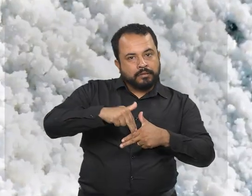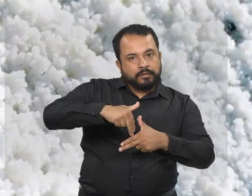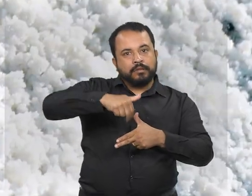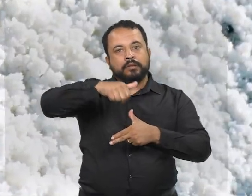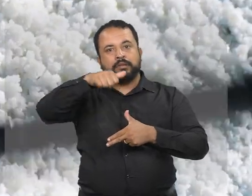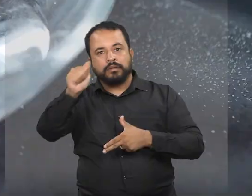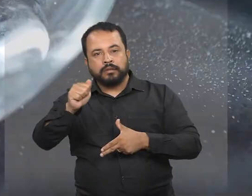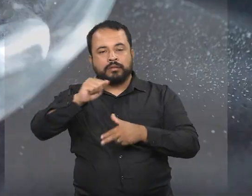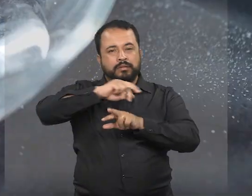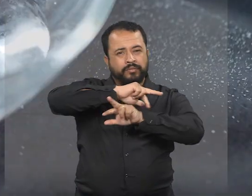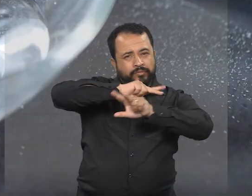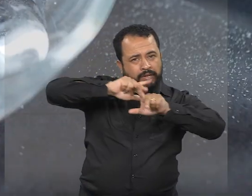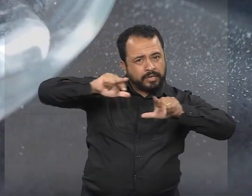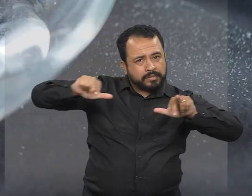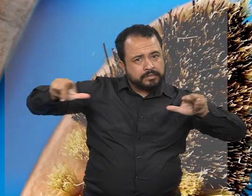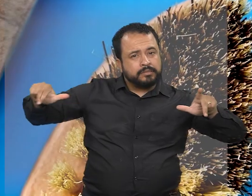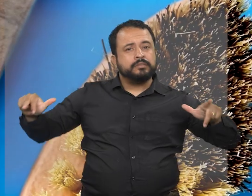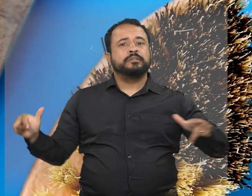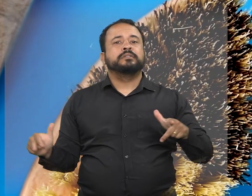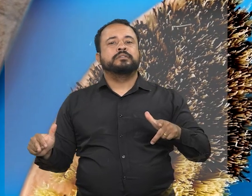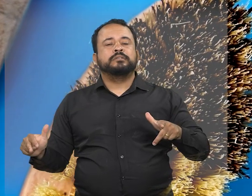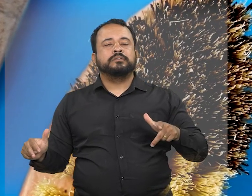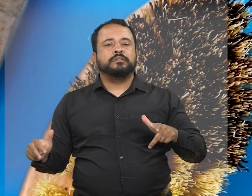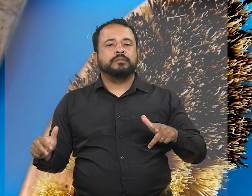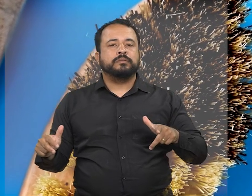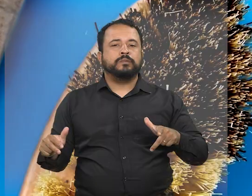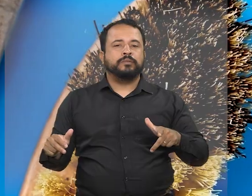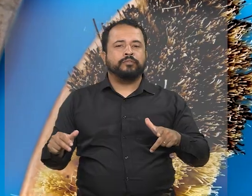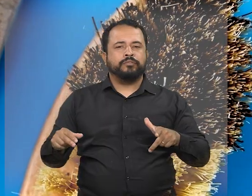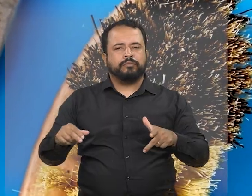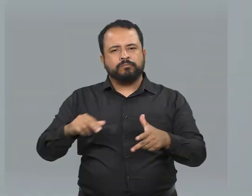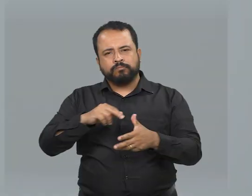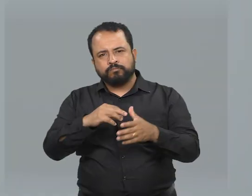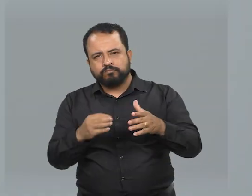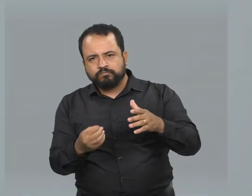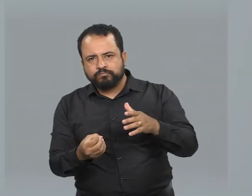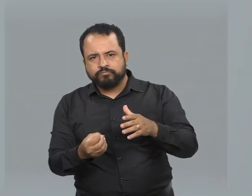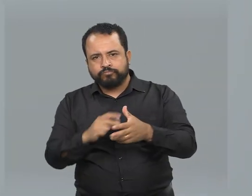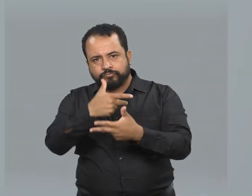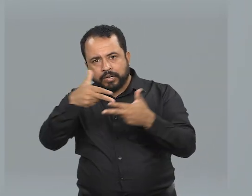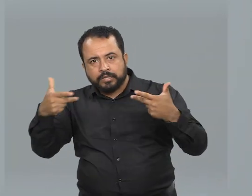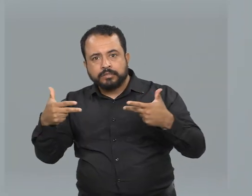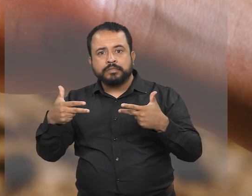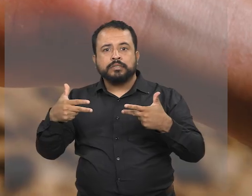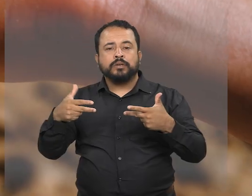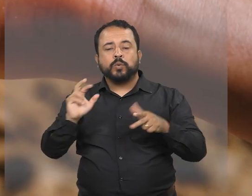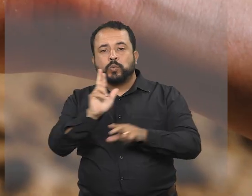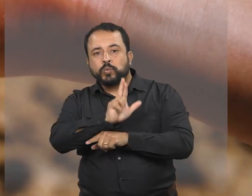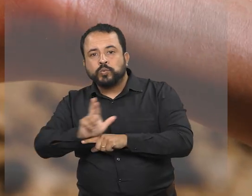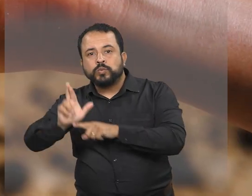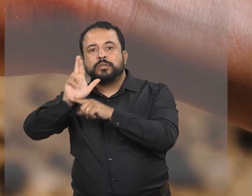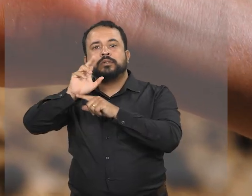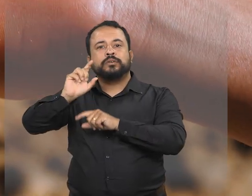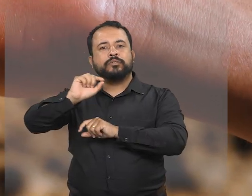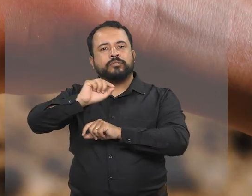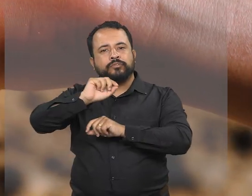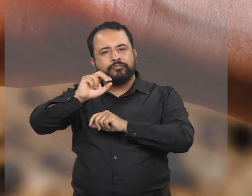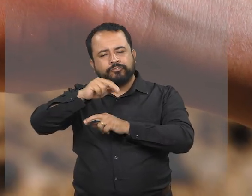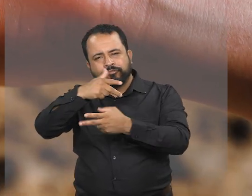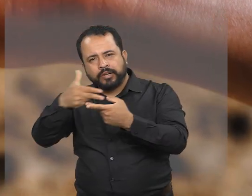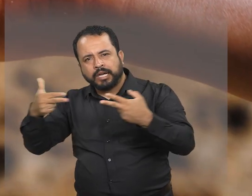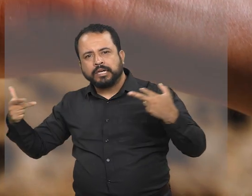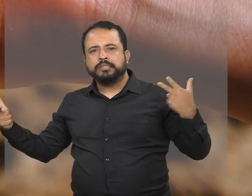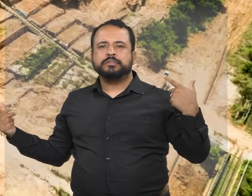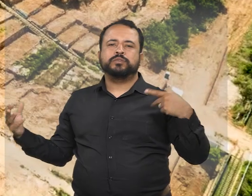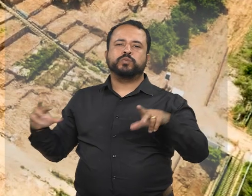soda cáustica, bicarbonato de sódio, plástico PVC, sabão e até pasta de dente. O sal-gema é usado para fazer